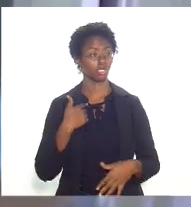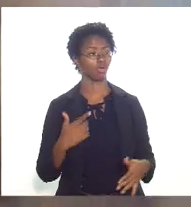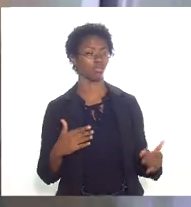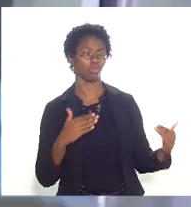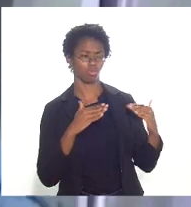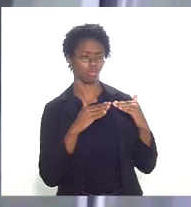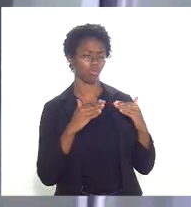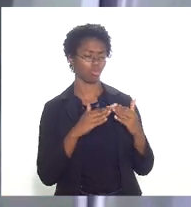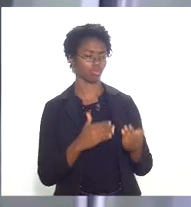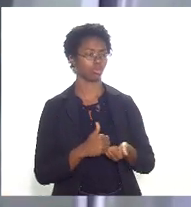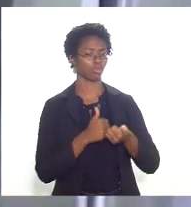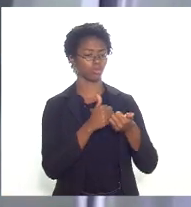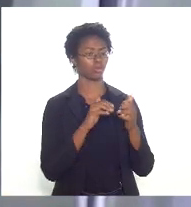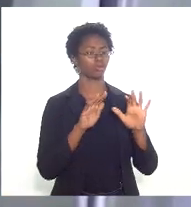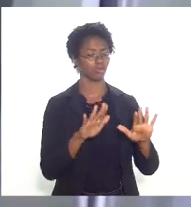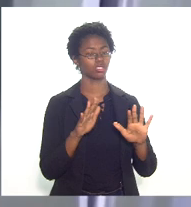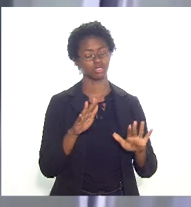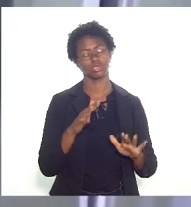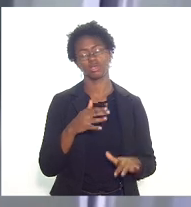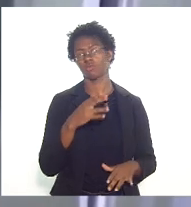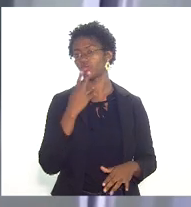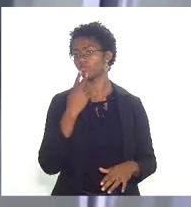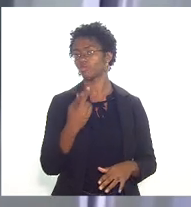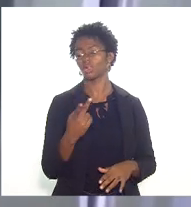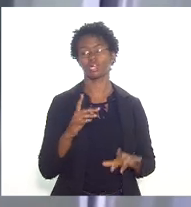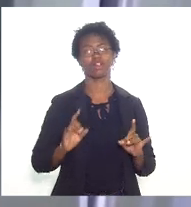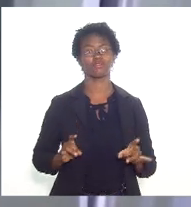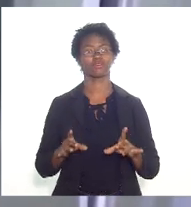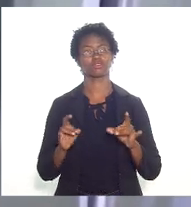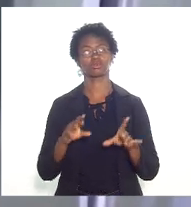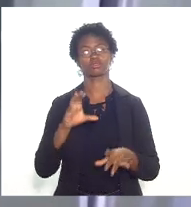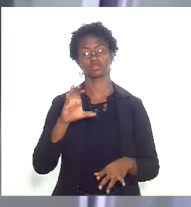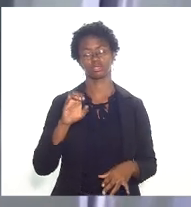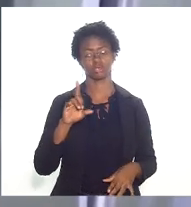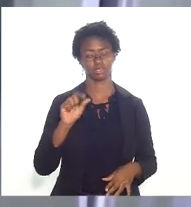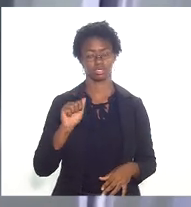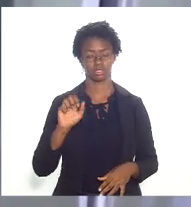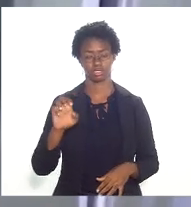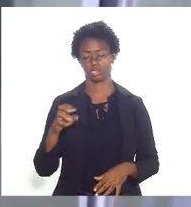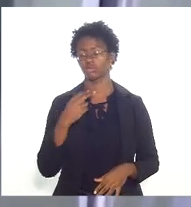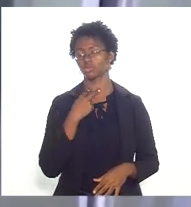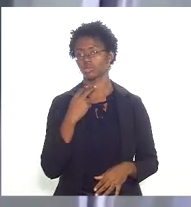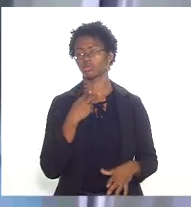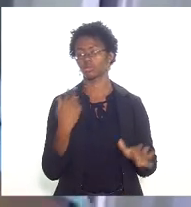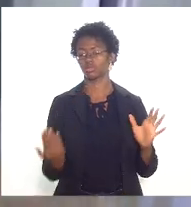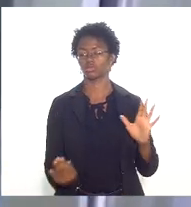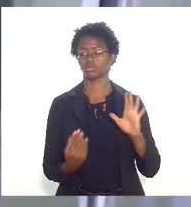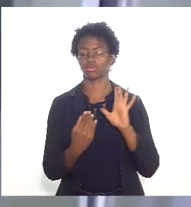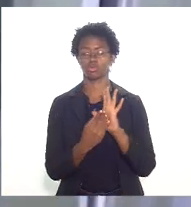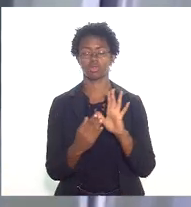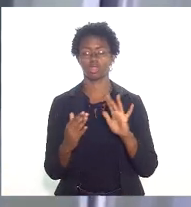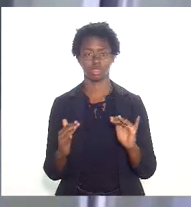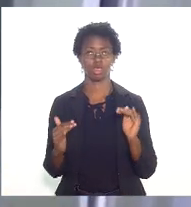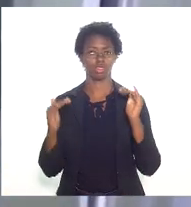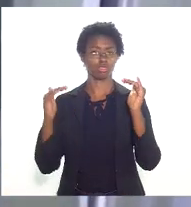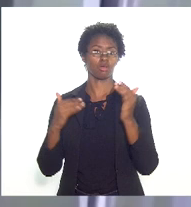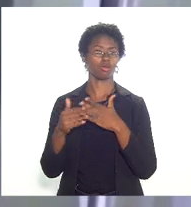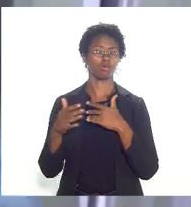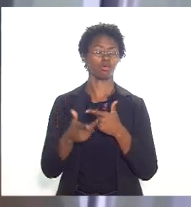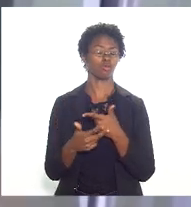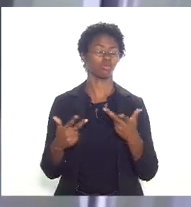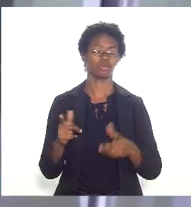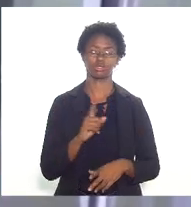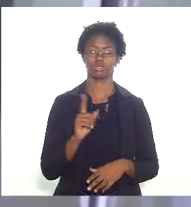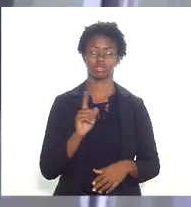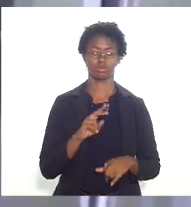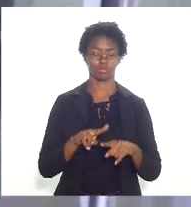apoio mas assim eu não considero me ligou você vai Deva ser colocada sobre qualquer condição porque